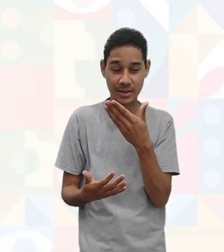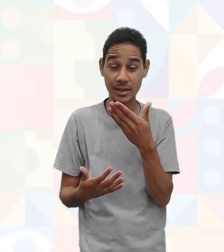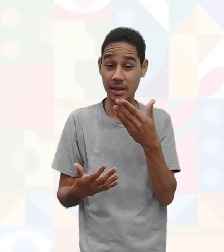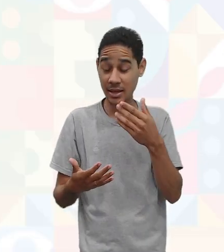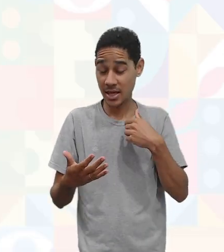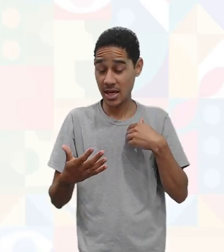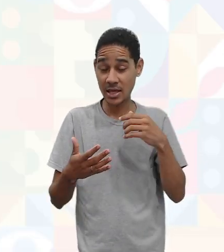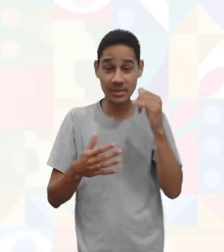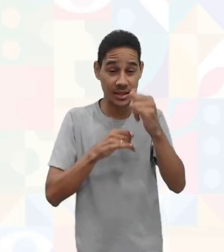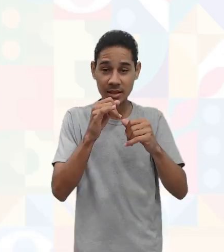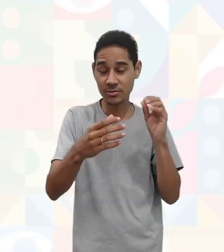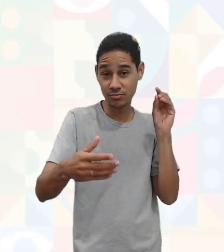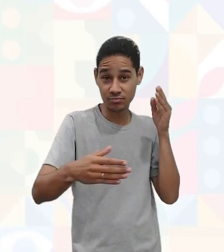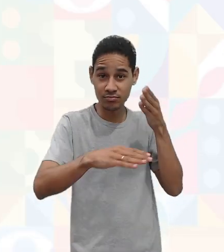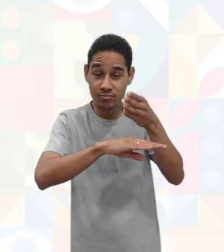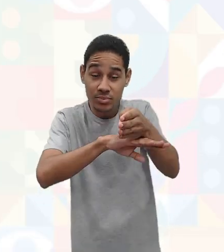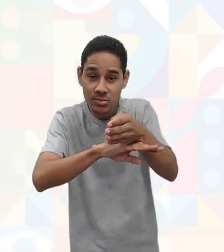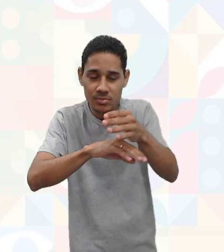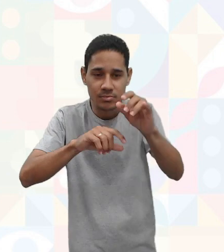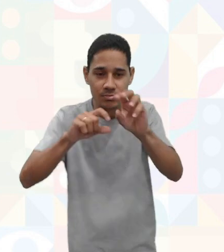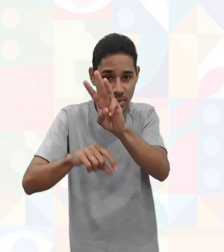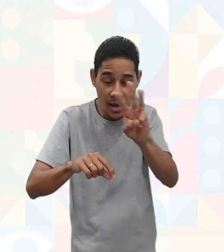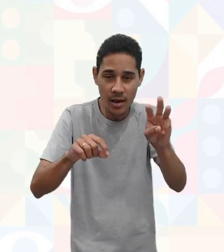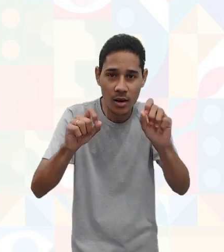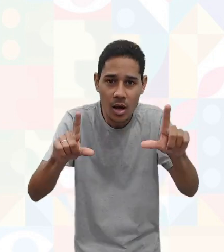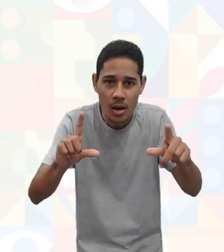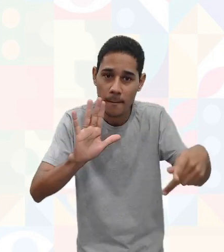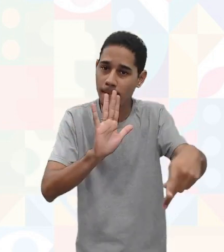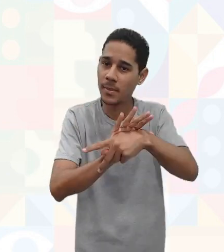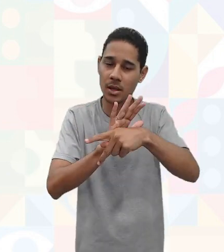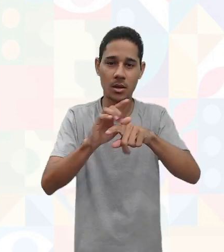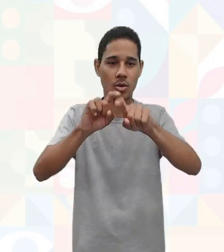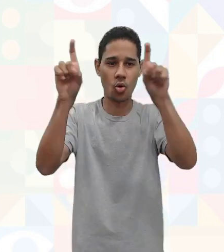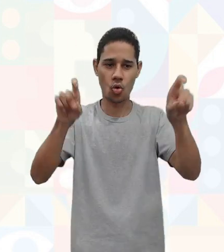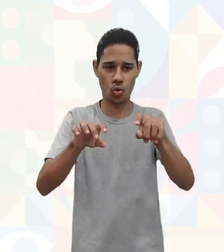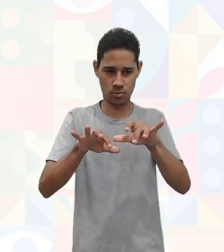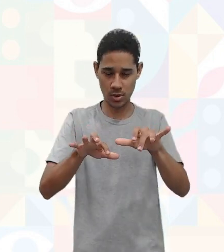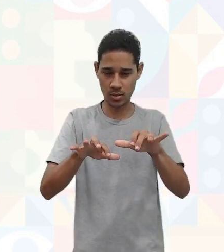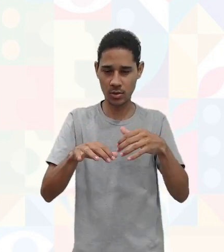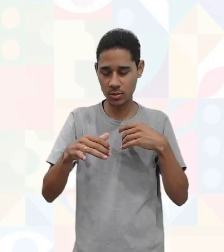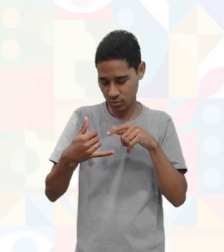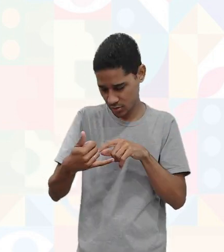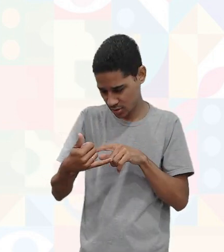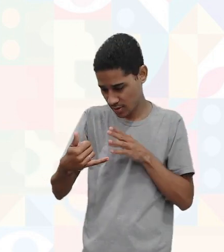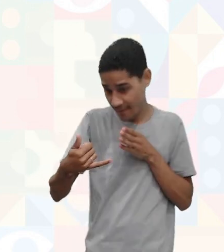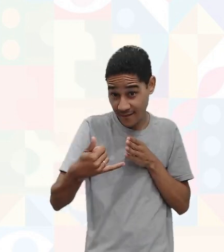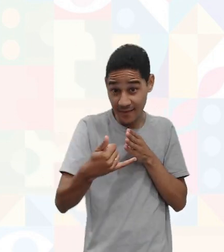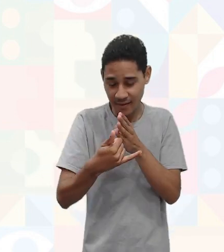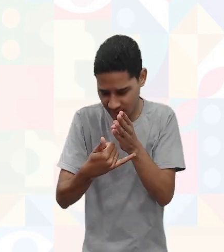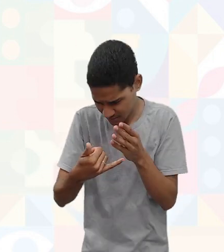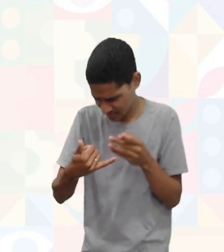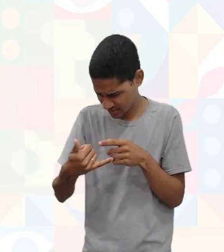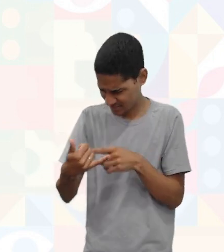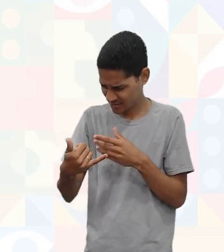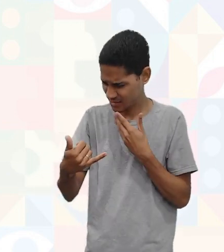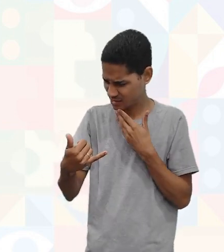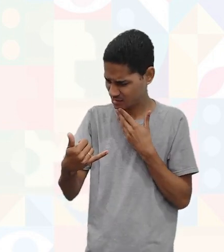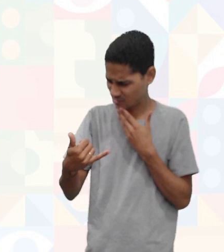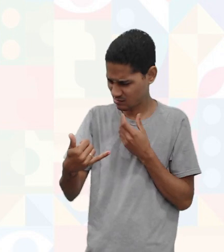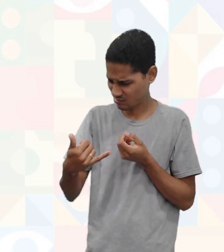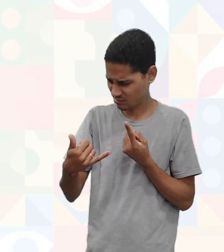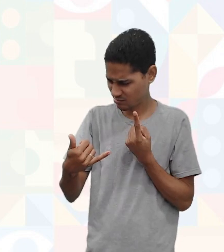acessava um site que foi construído para o computador, no smartphone, não funcionava bem.